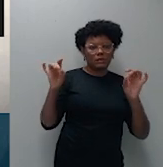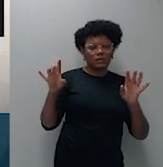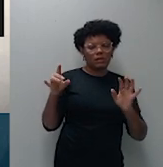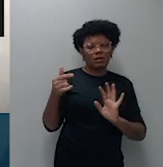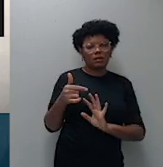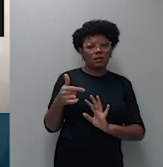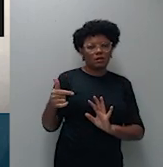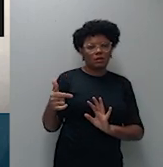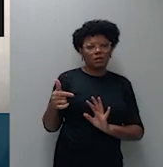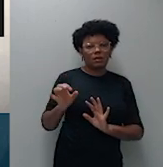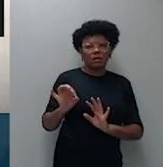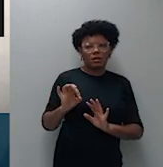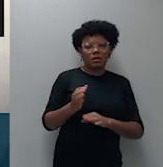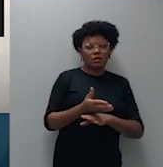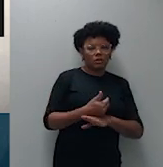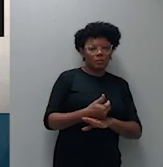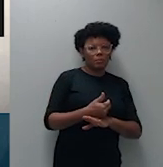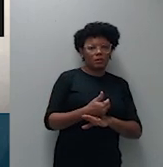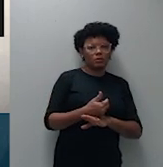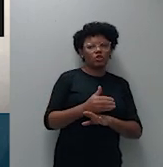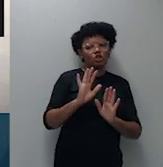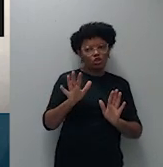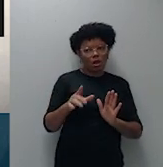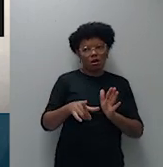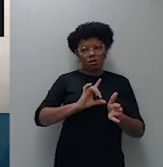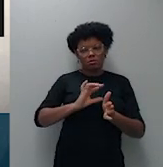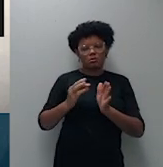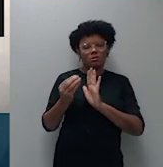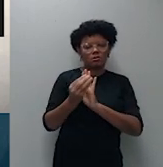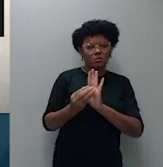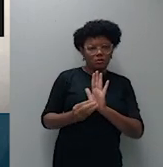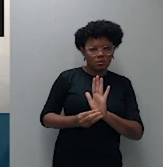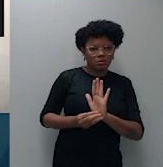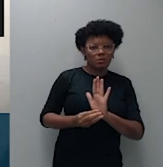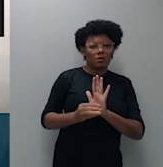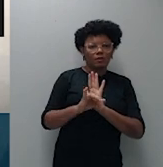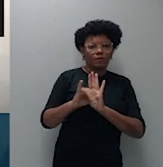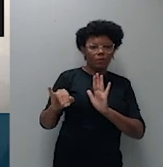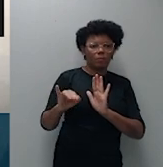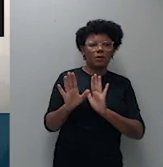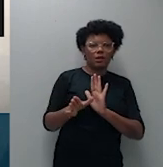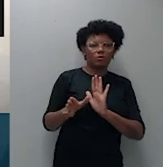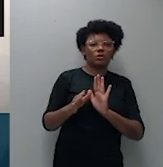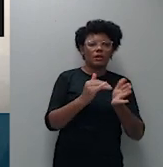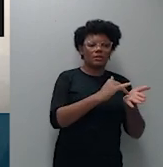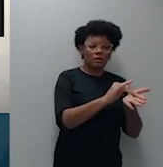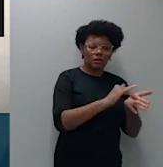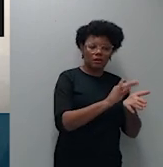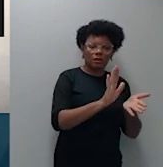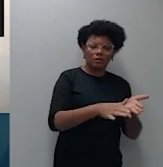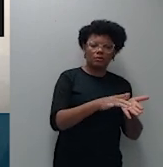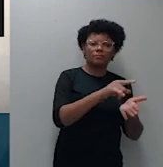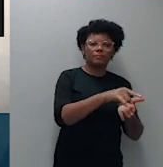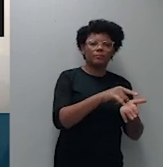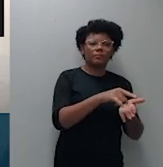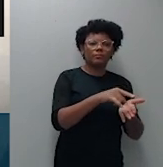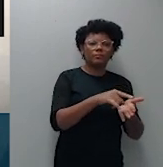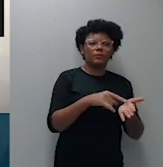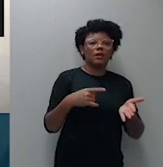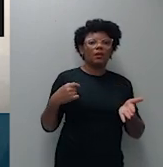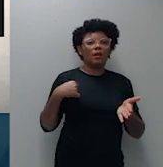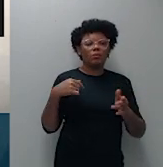destaque adiamento para os que já foram informados a secretaria